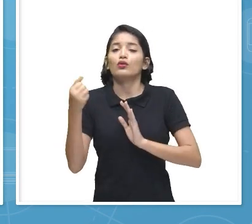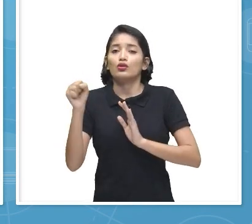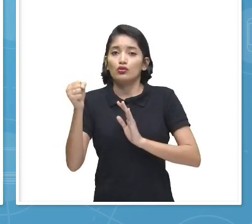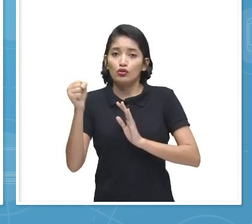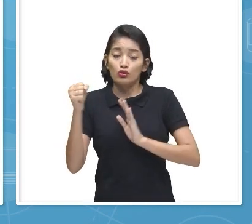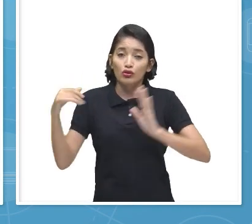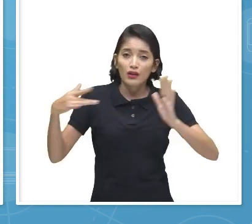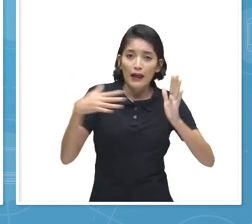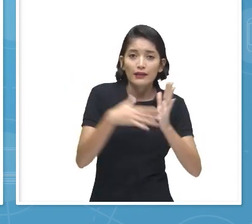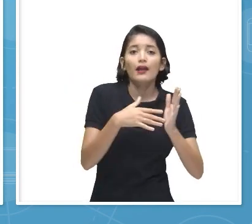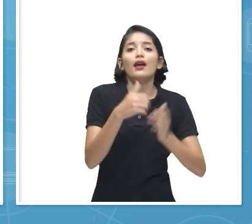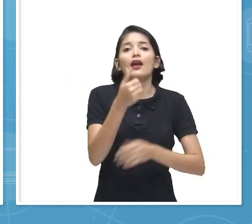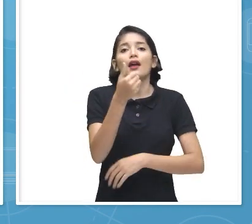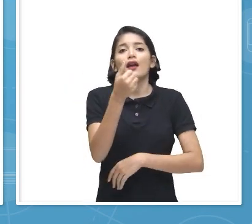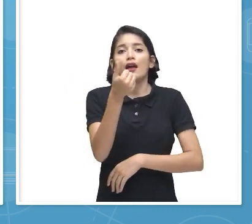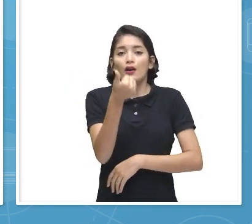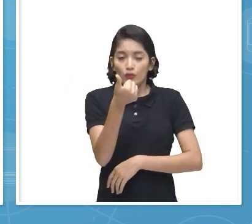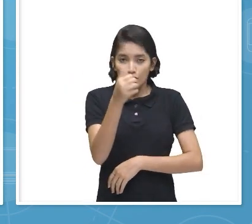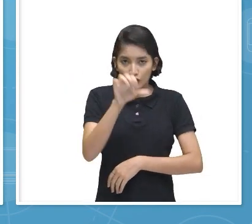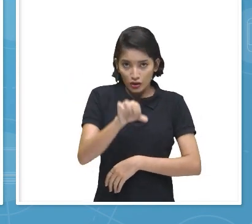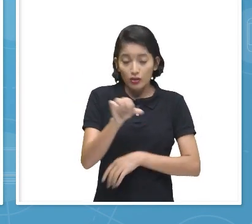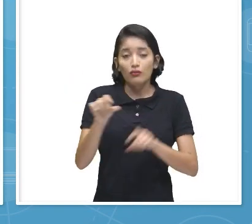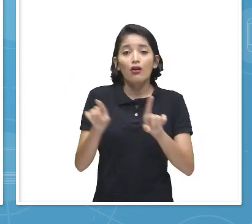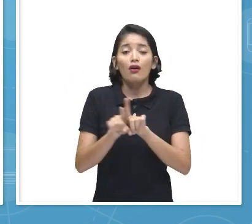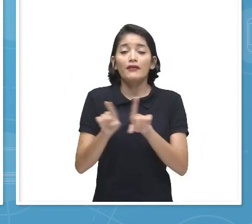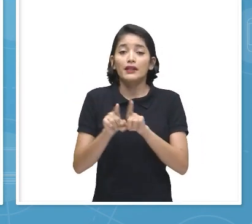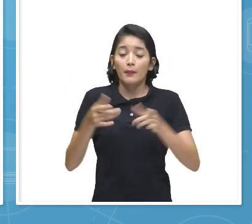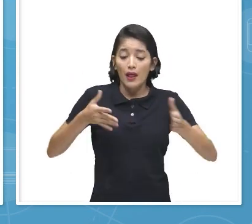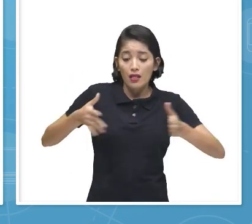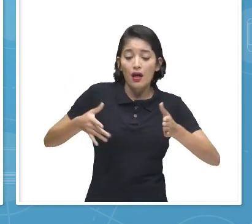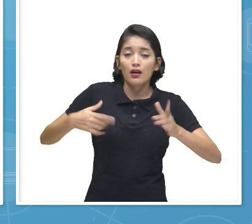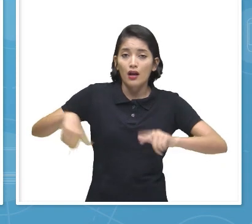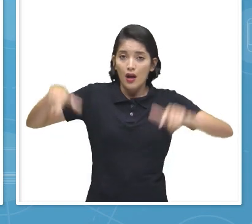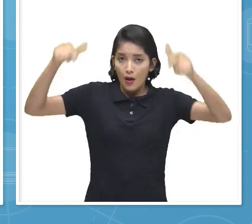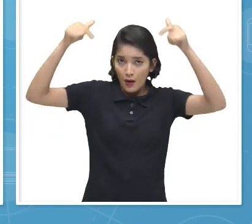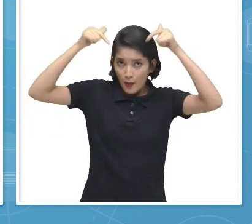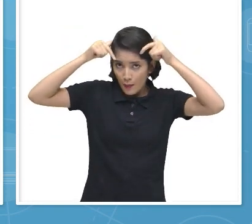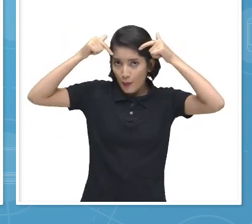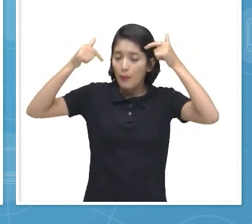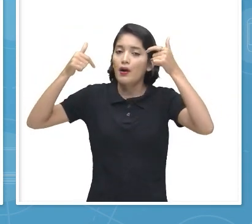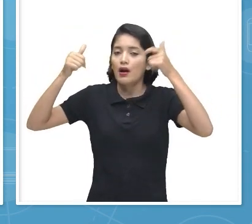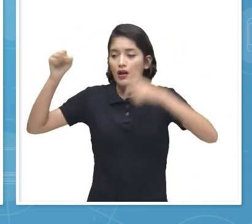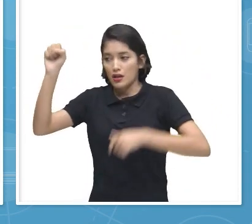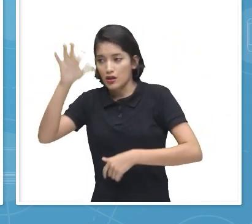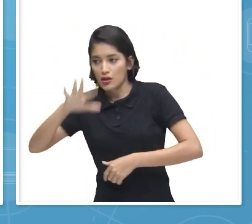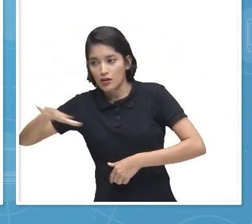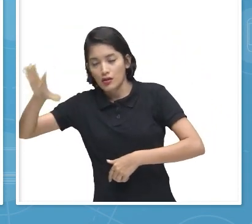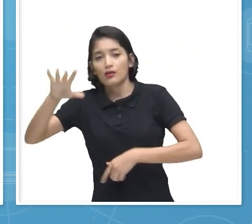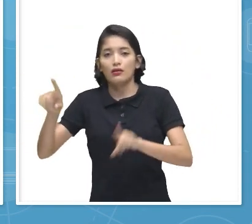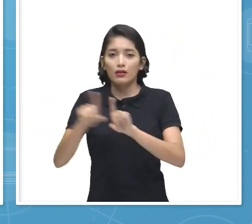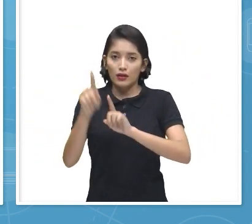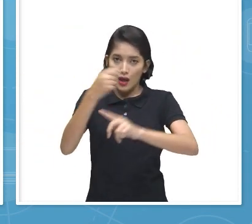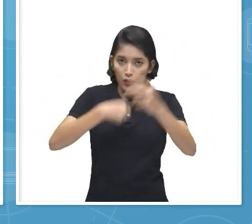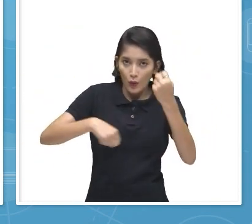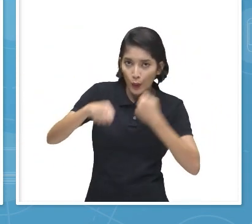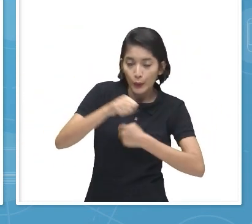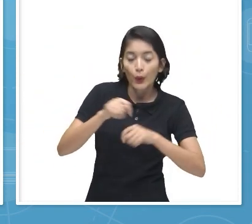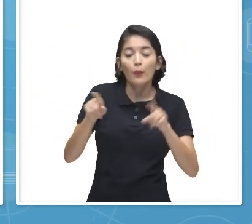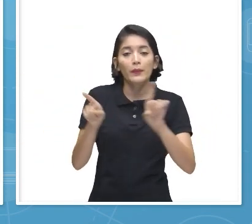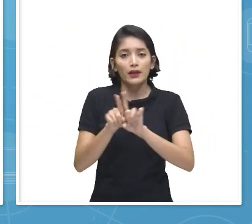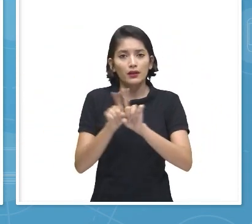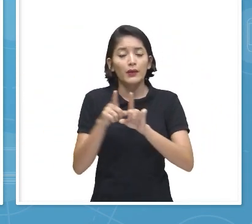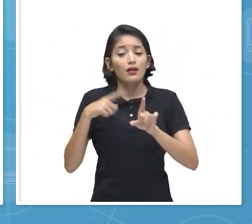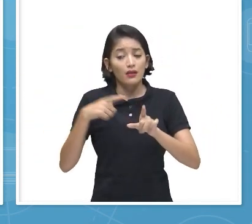século XIX, estava, né, na fase do imperialismo europeu, né, as potências econômicas europeias, a gente tinha